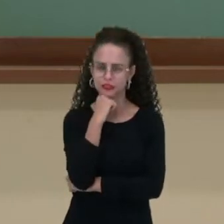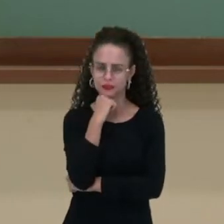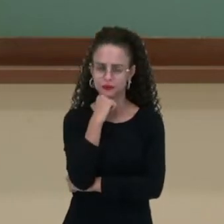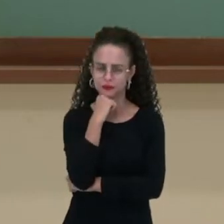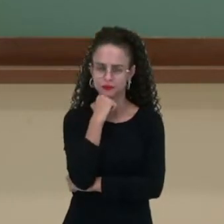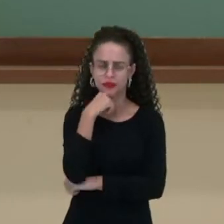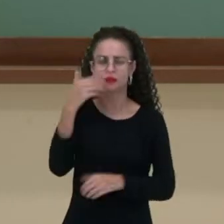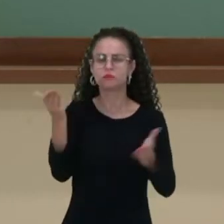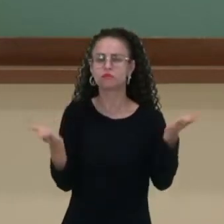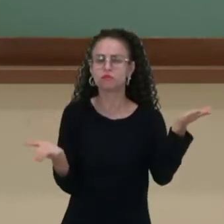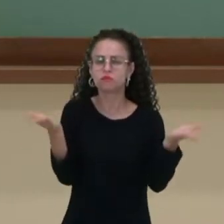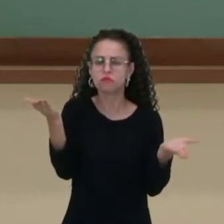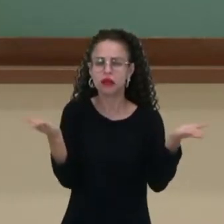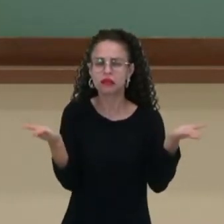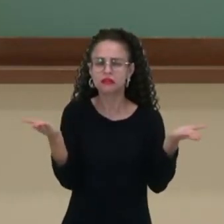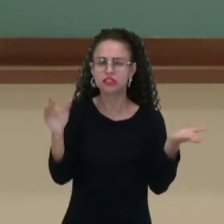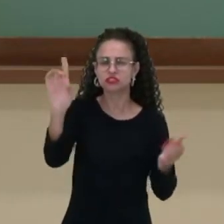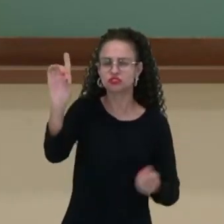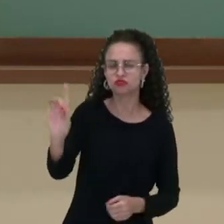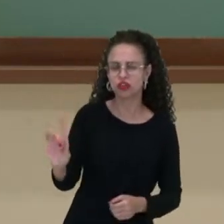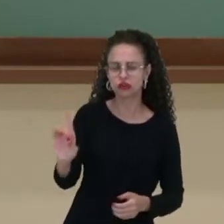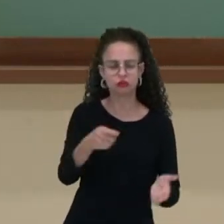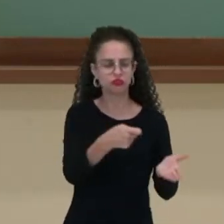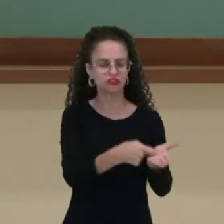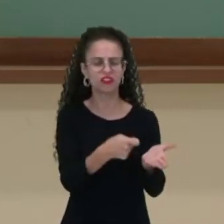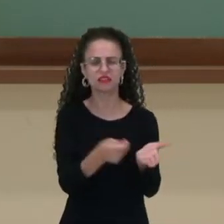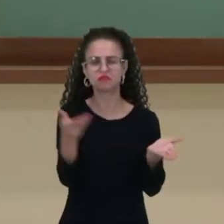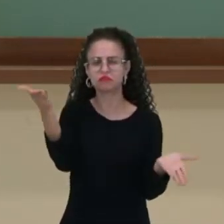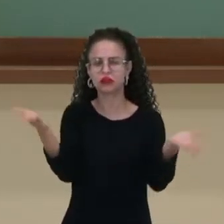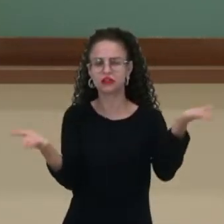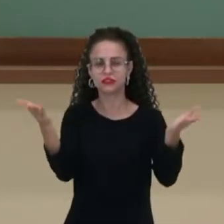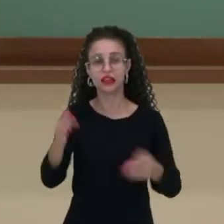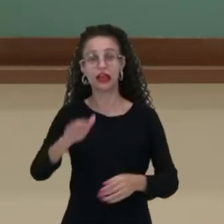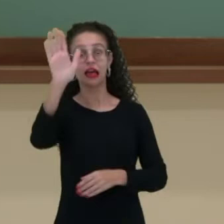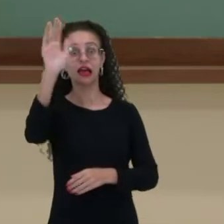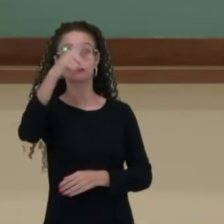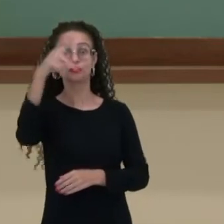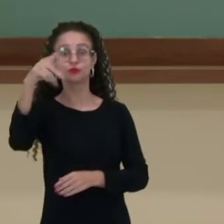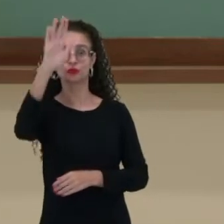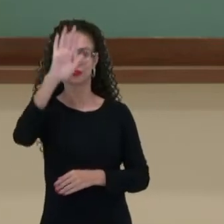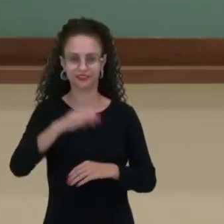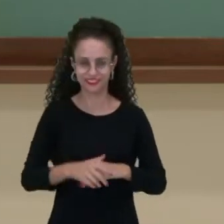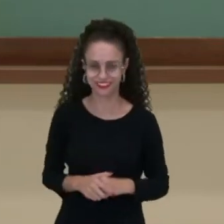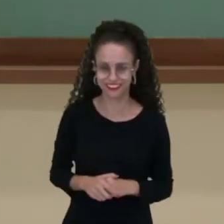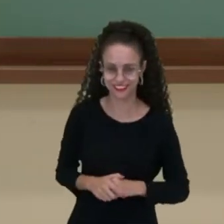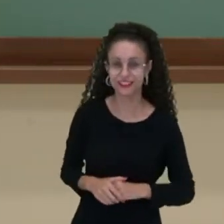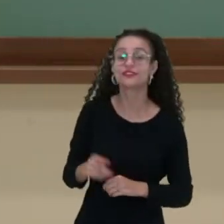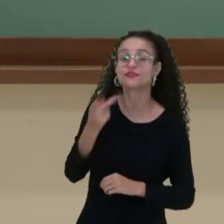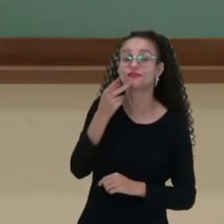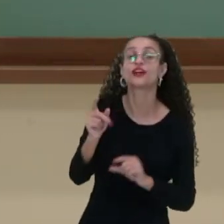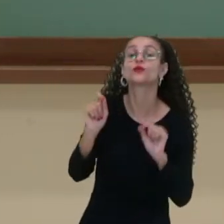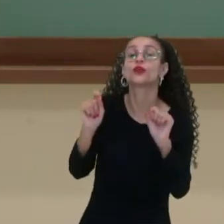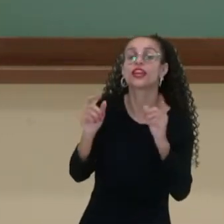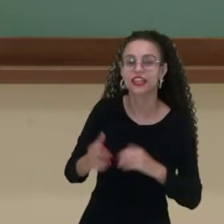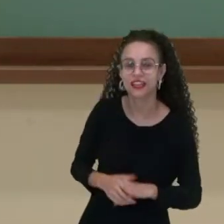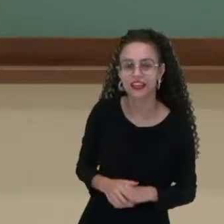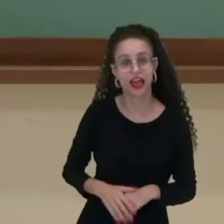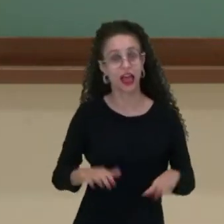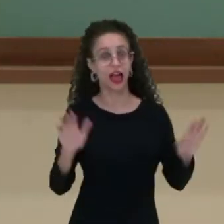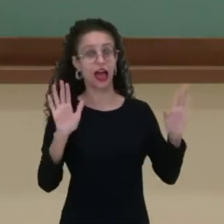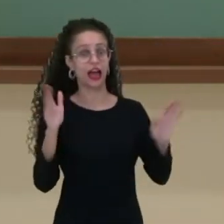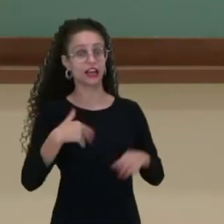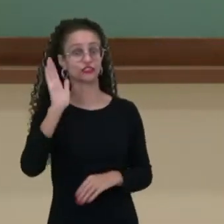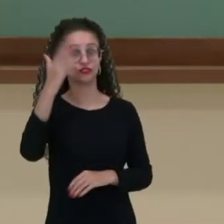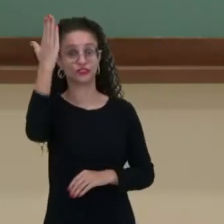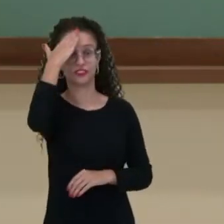nós nesse tema? Direitos e deveres. Professor! Fala aí, Joãozinho, o que é? Ah, eu